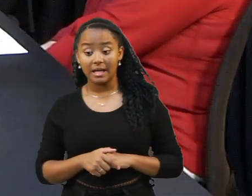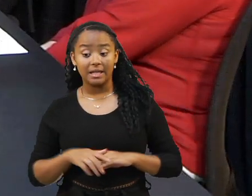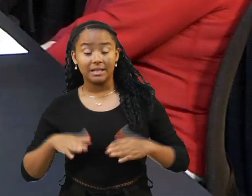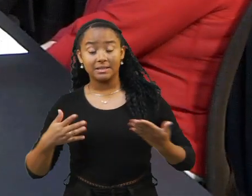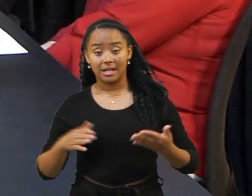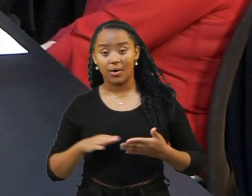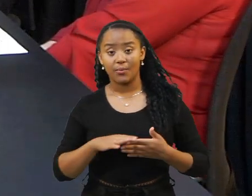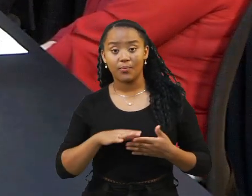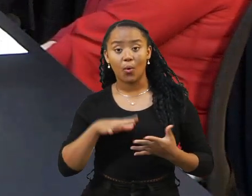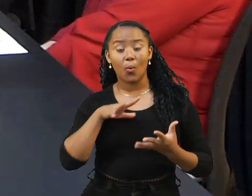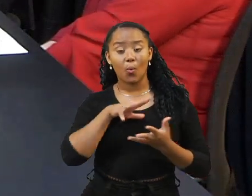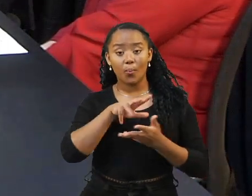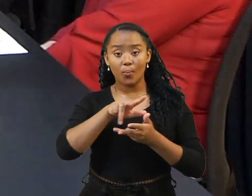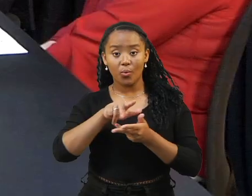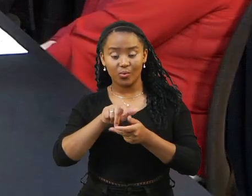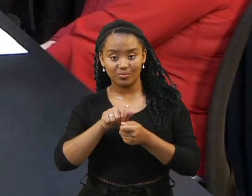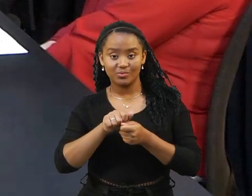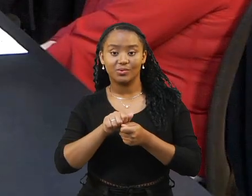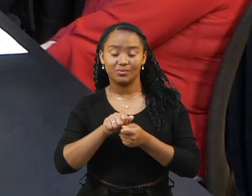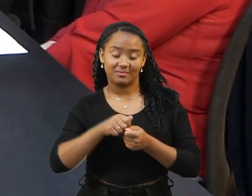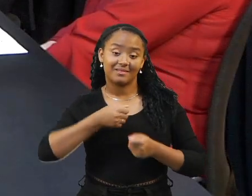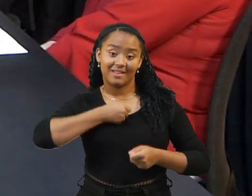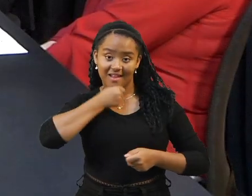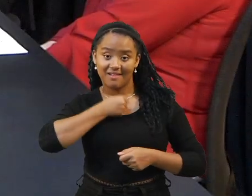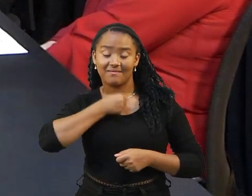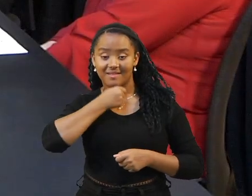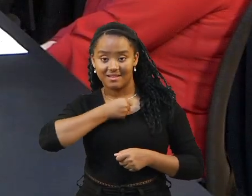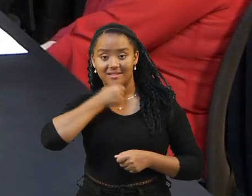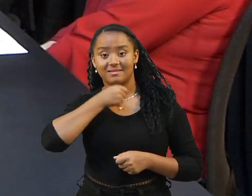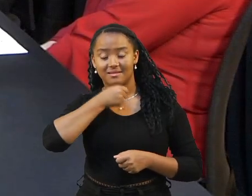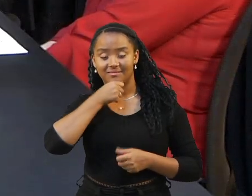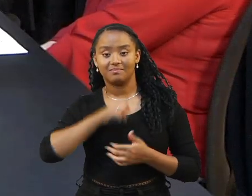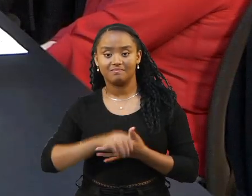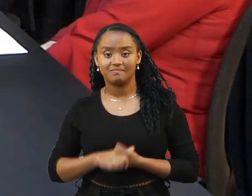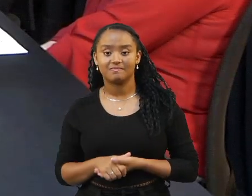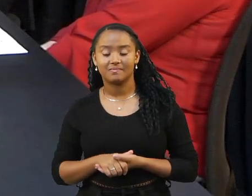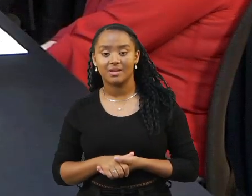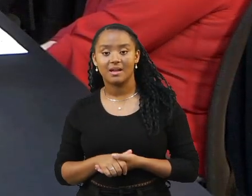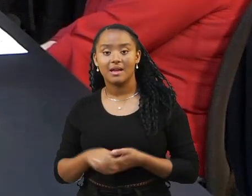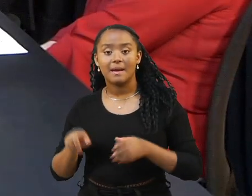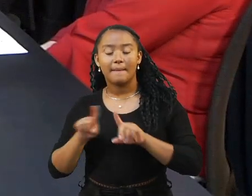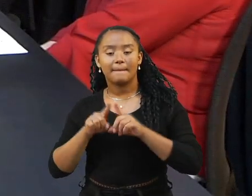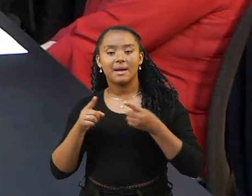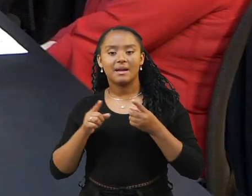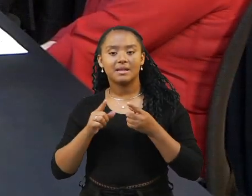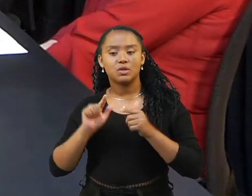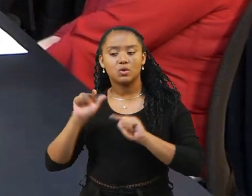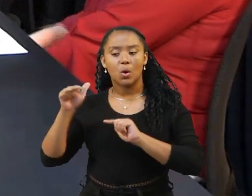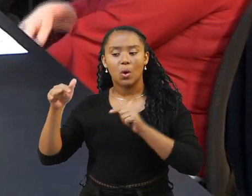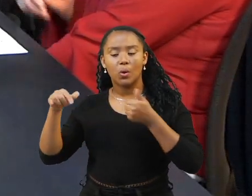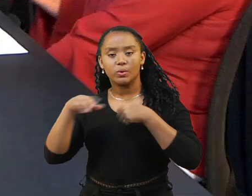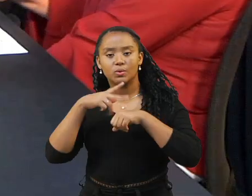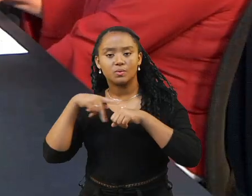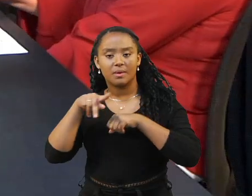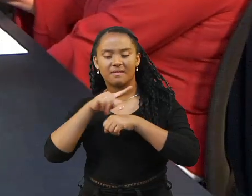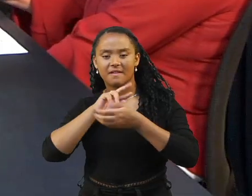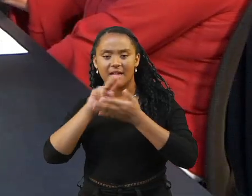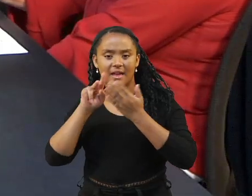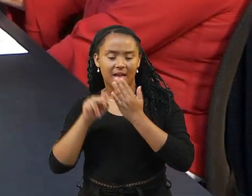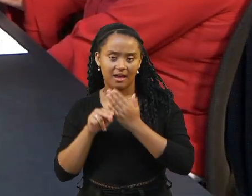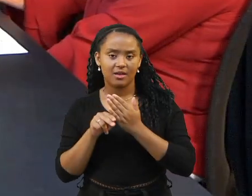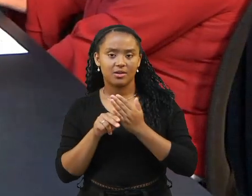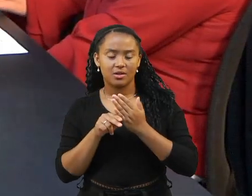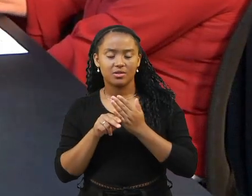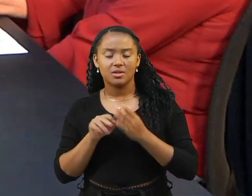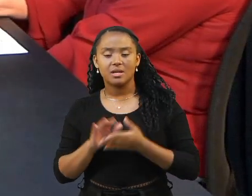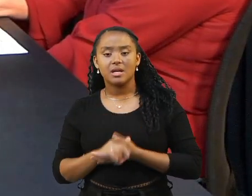Hugo, o mundo está envelhecendo, o mundo, né? Mas muitos outros